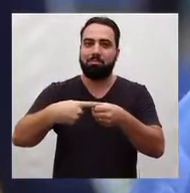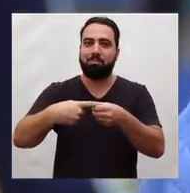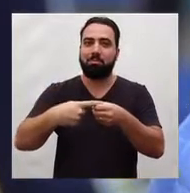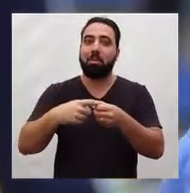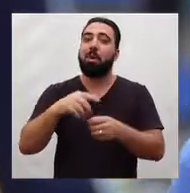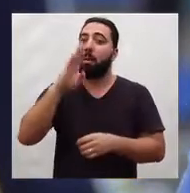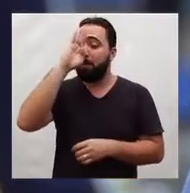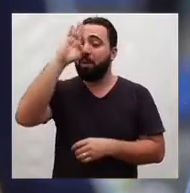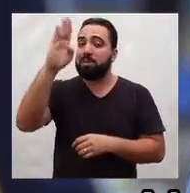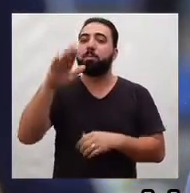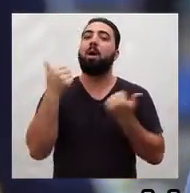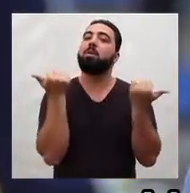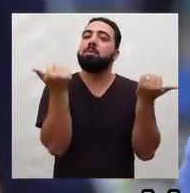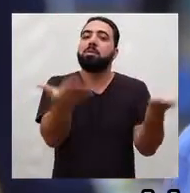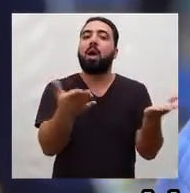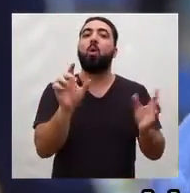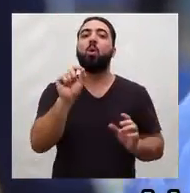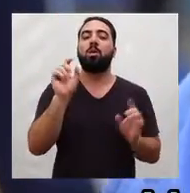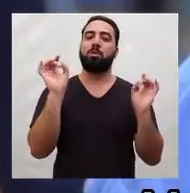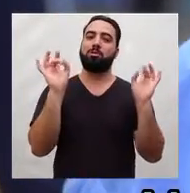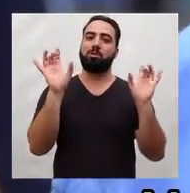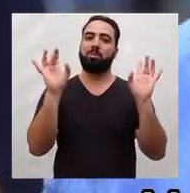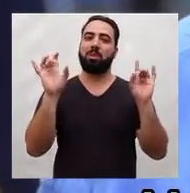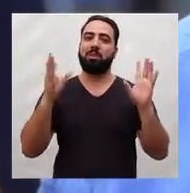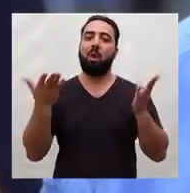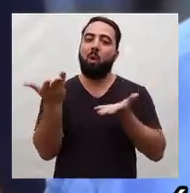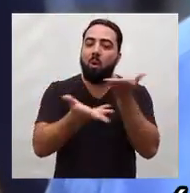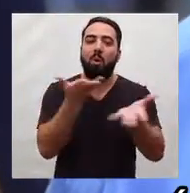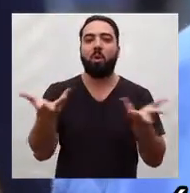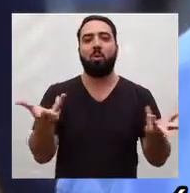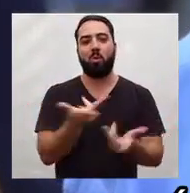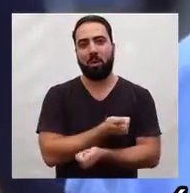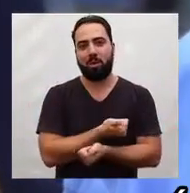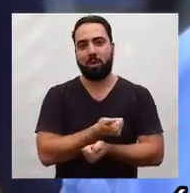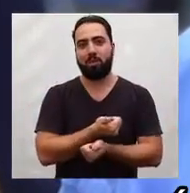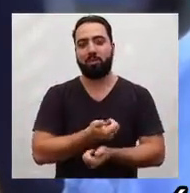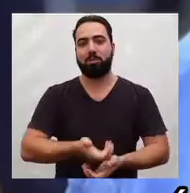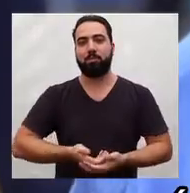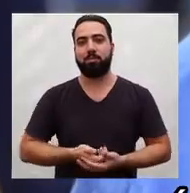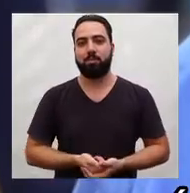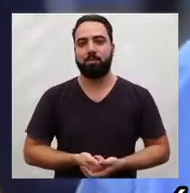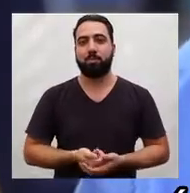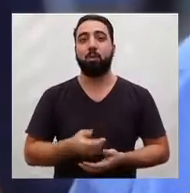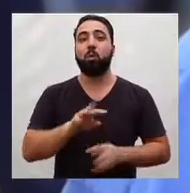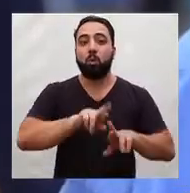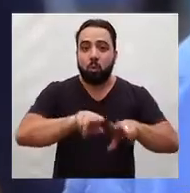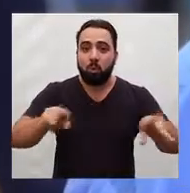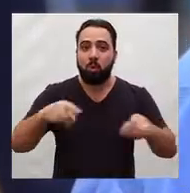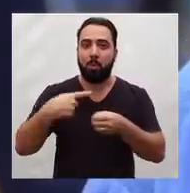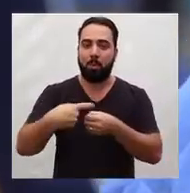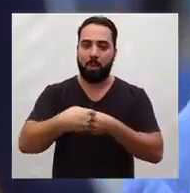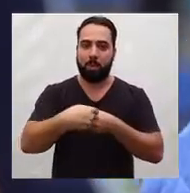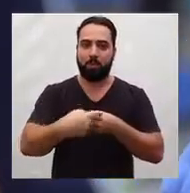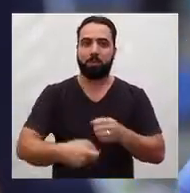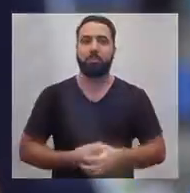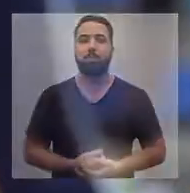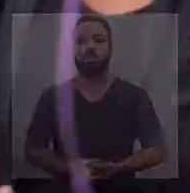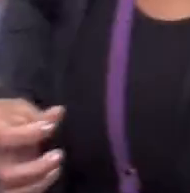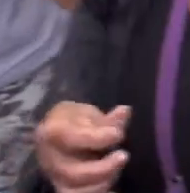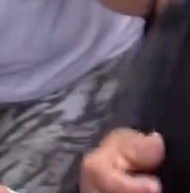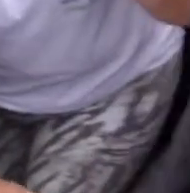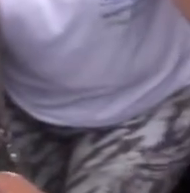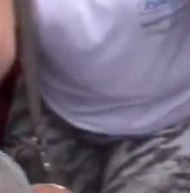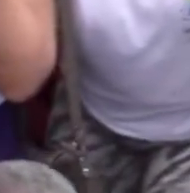do centro da nossa cidade. Meu plano para os próximos 4 anos é levar a excelência desse atendimento para vários bairros da nossa